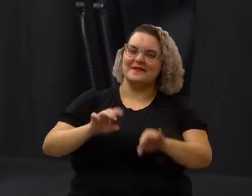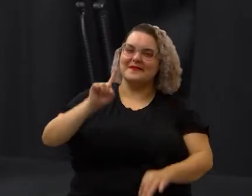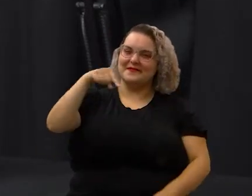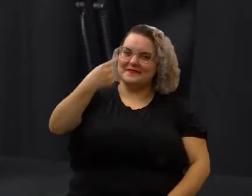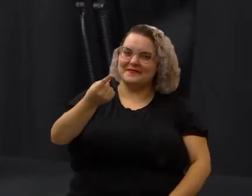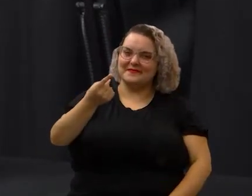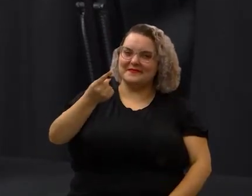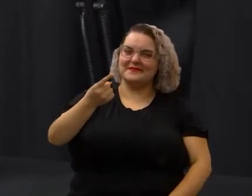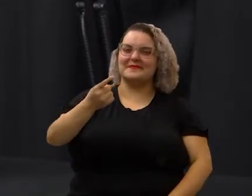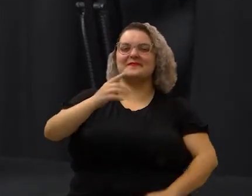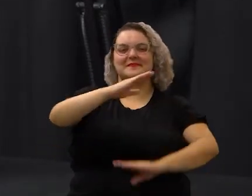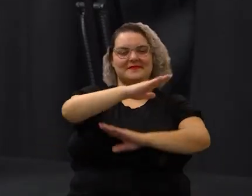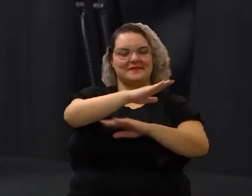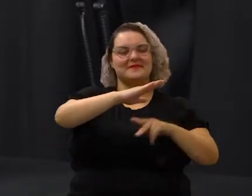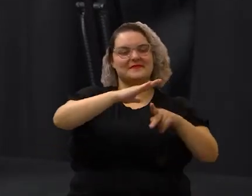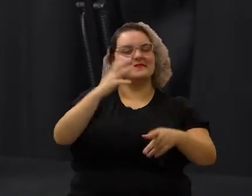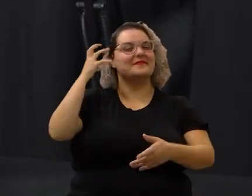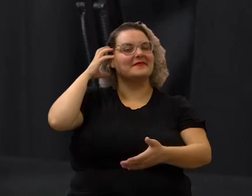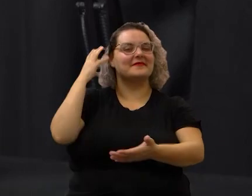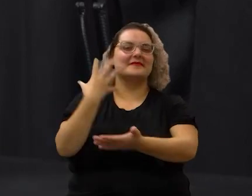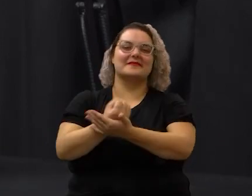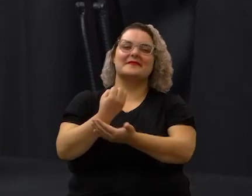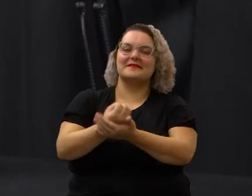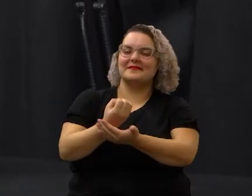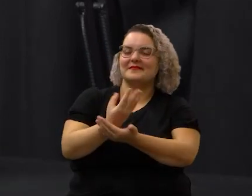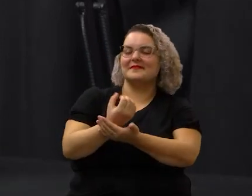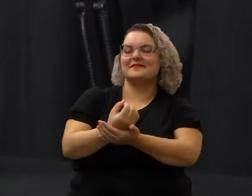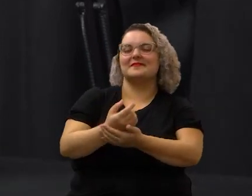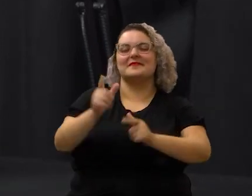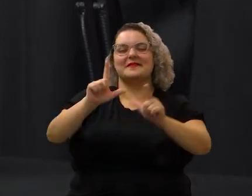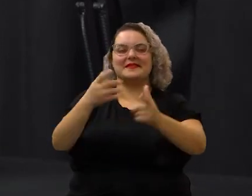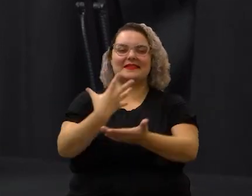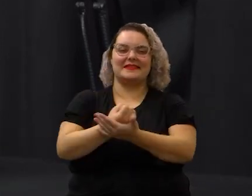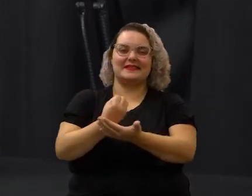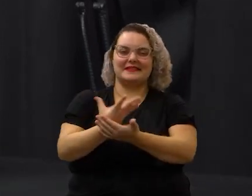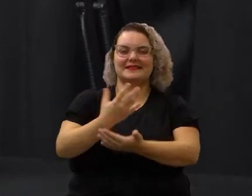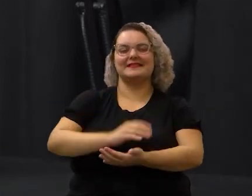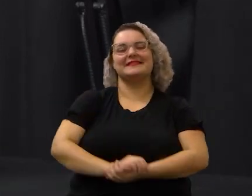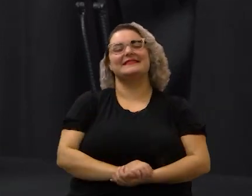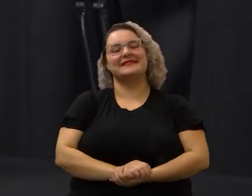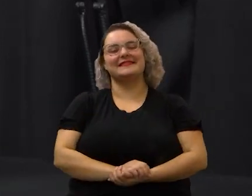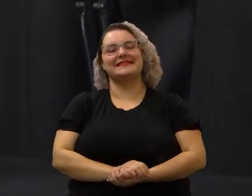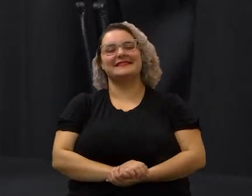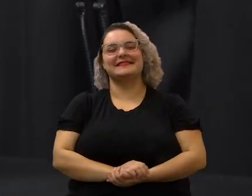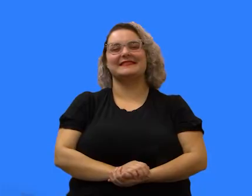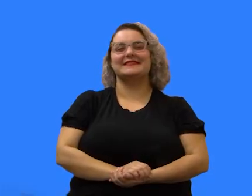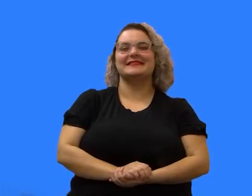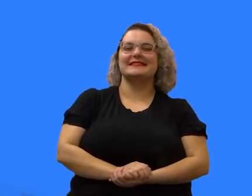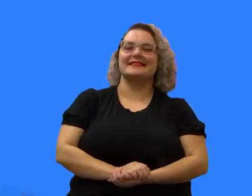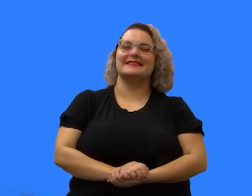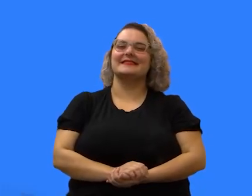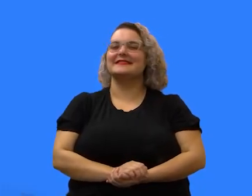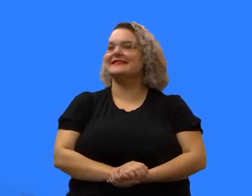Continue com a nossa programação. Até um próximo aí podcast e videocast aqui da TV Câmara Campinas.